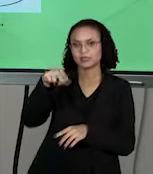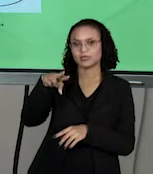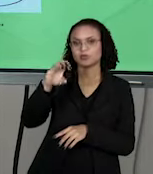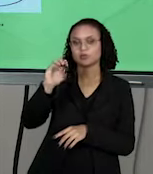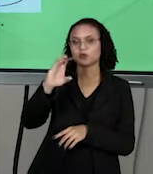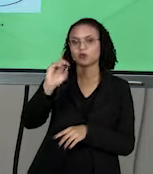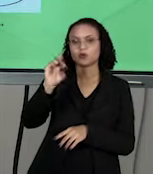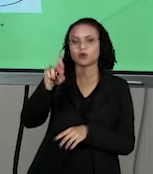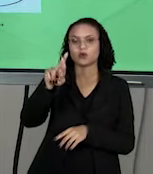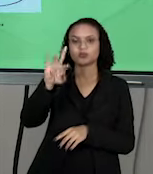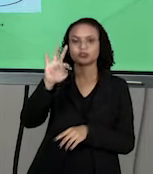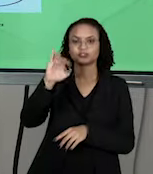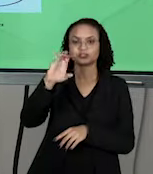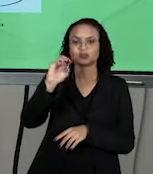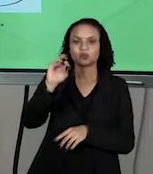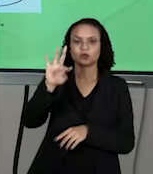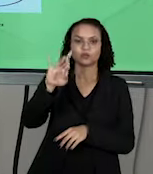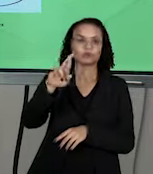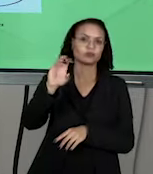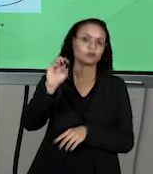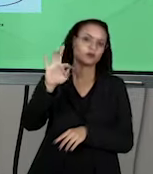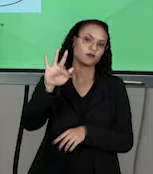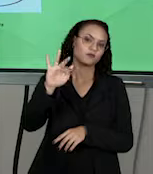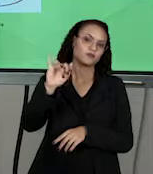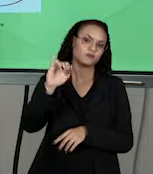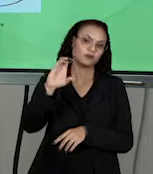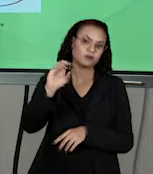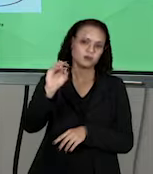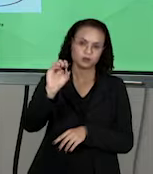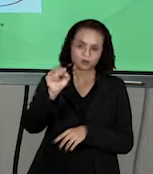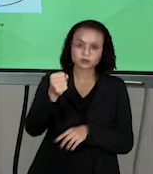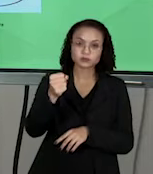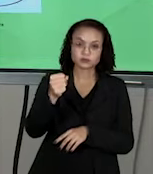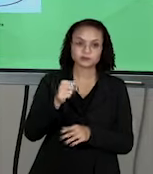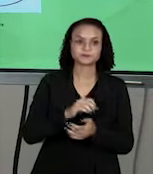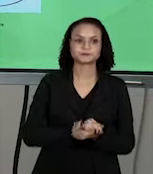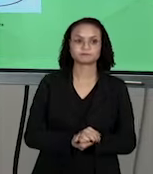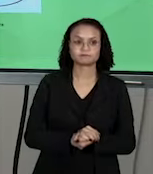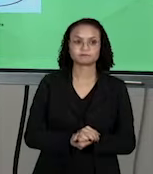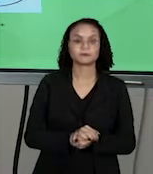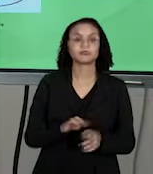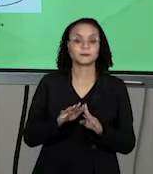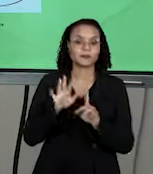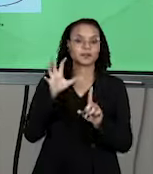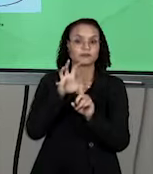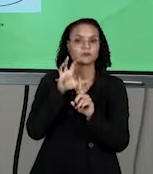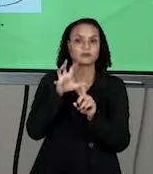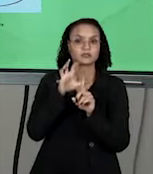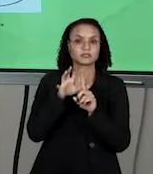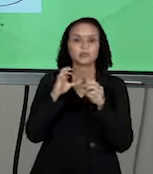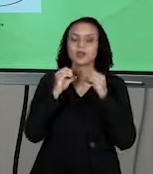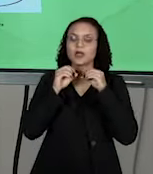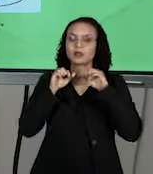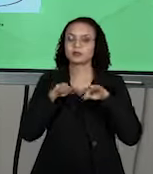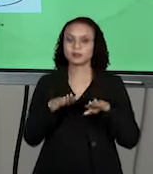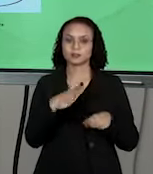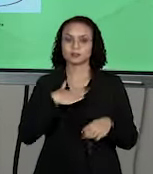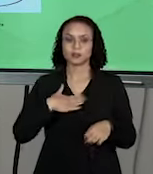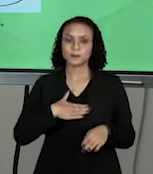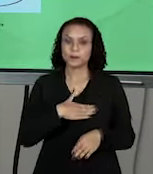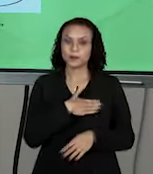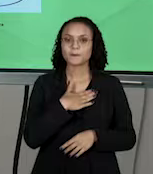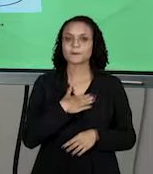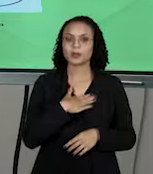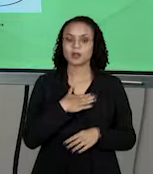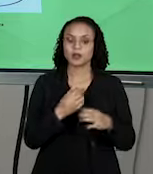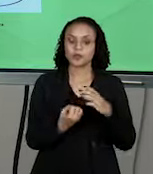adrenocorticotróficos, desculpa. Ela também influencia a glândula mamária com a produção de prolactina para que ocorra, então,